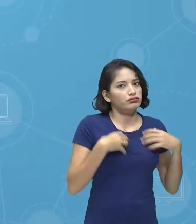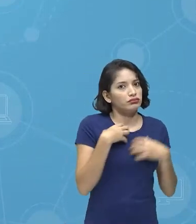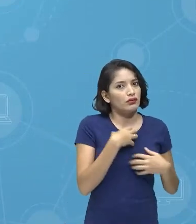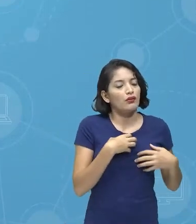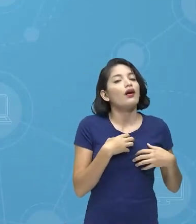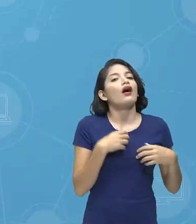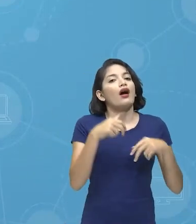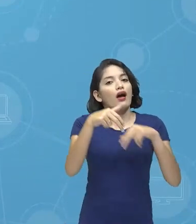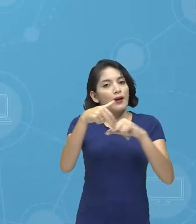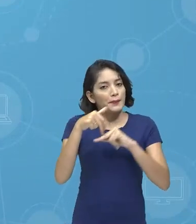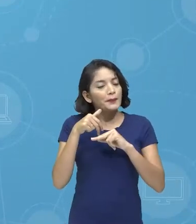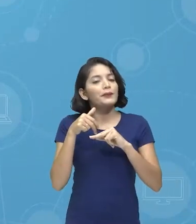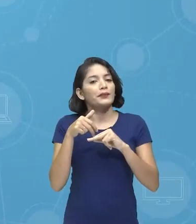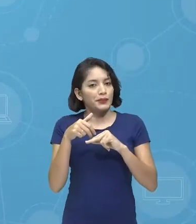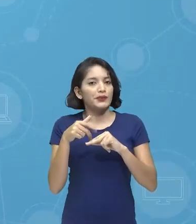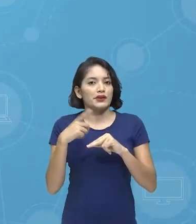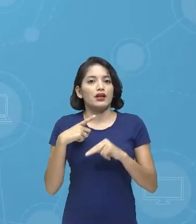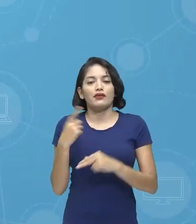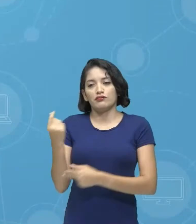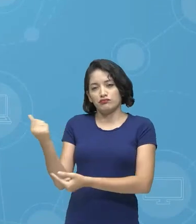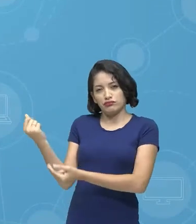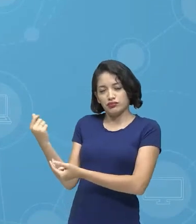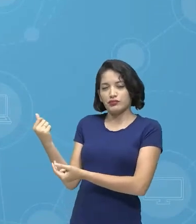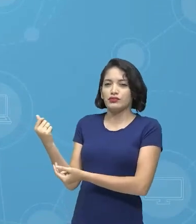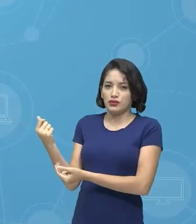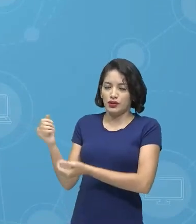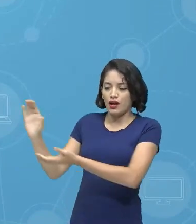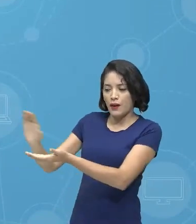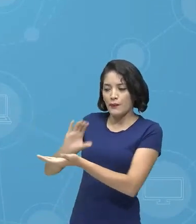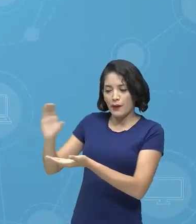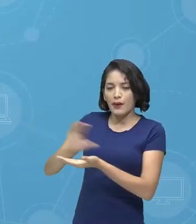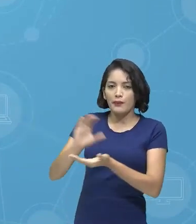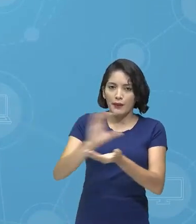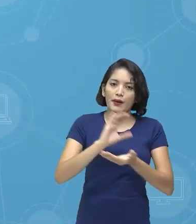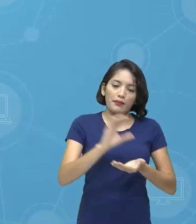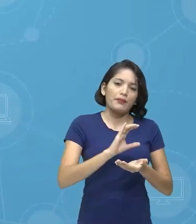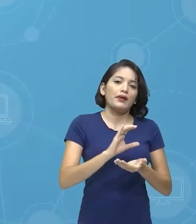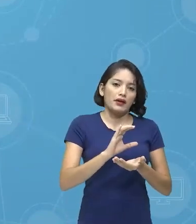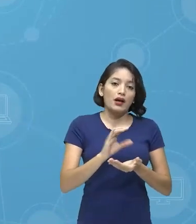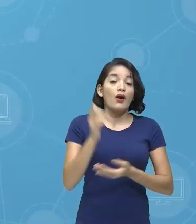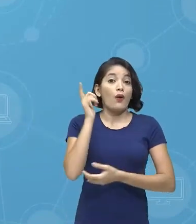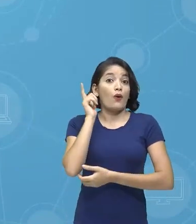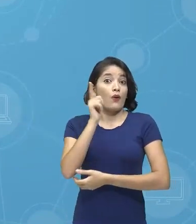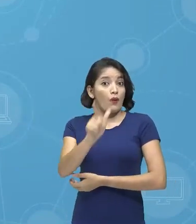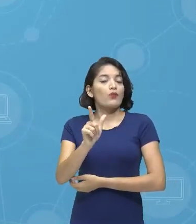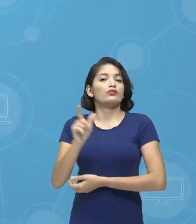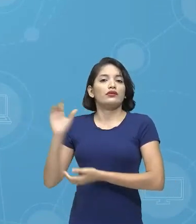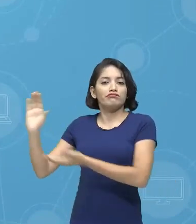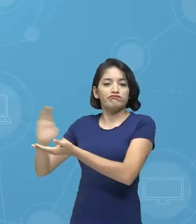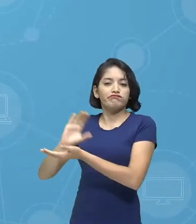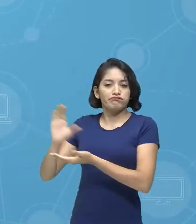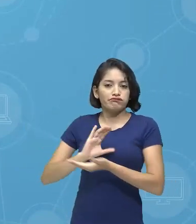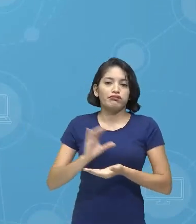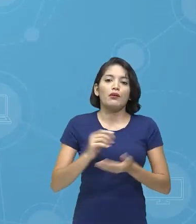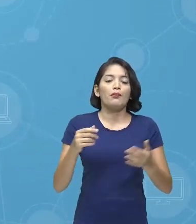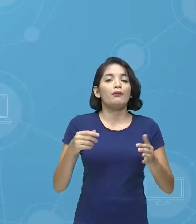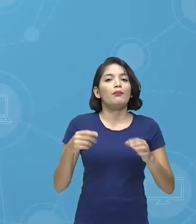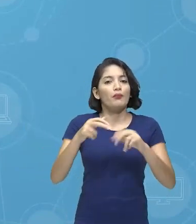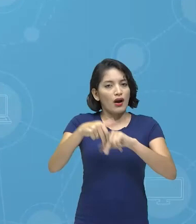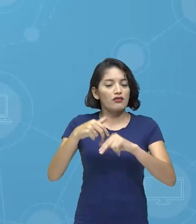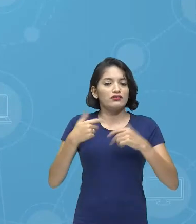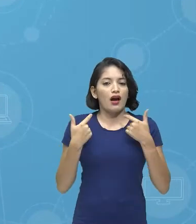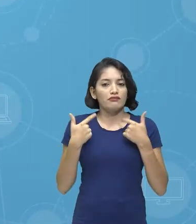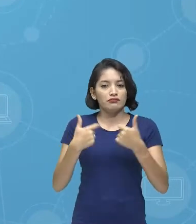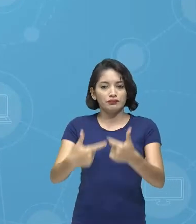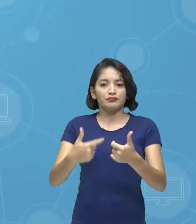vamos tirar essas riquezas, tirar esse prejuízo, aliás, recuperar o prejuízo da guerra, tudo bem?